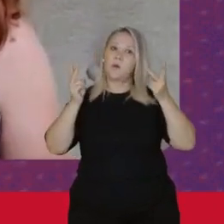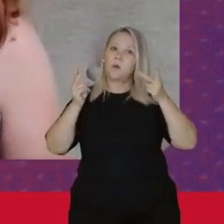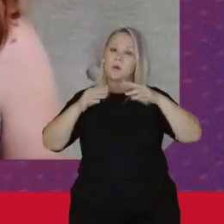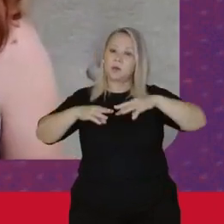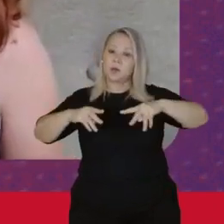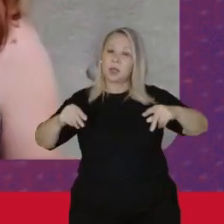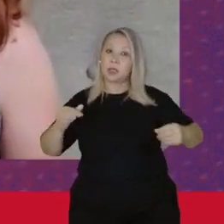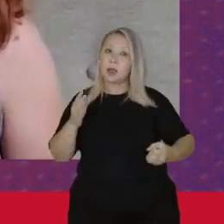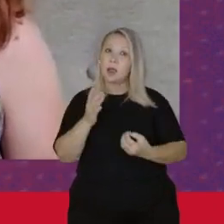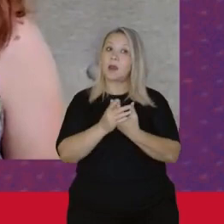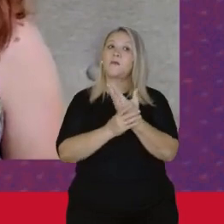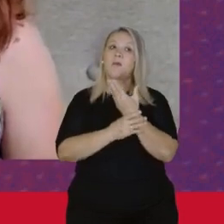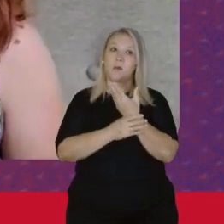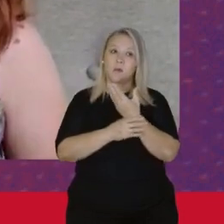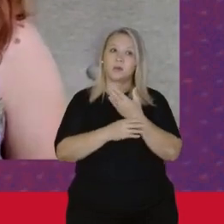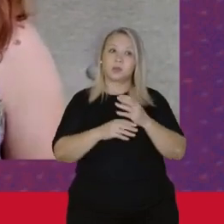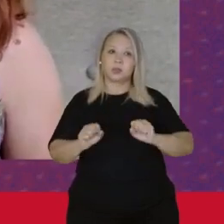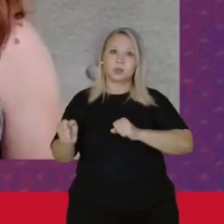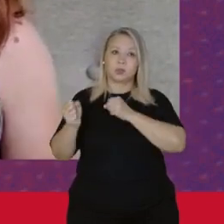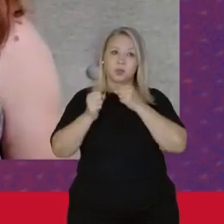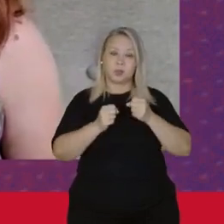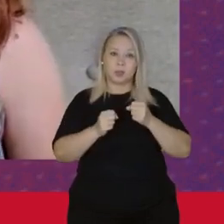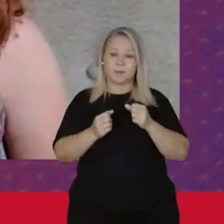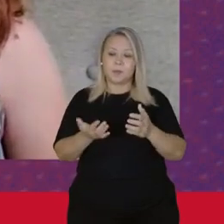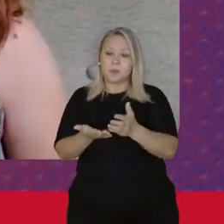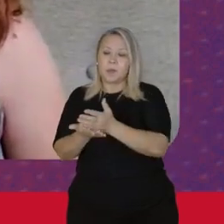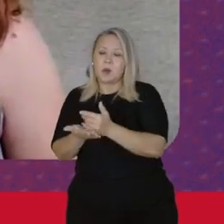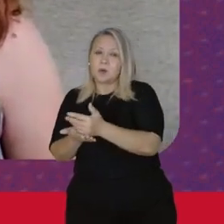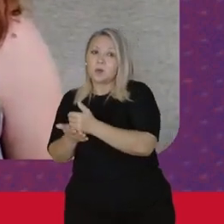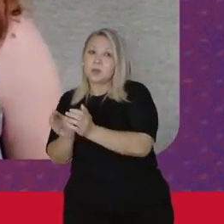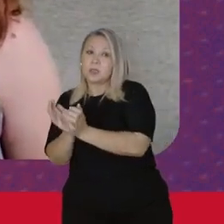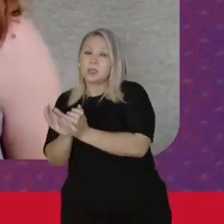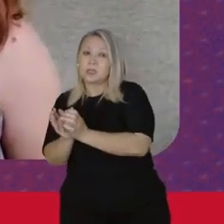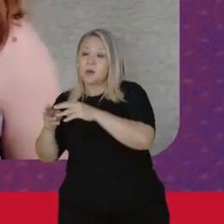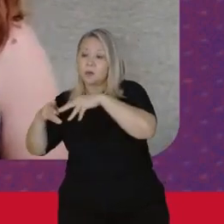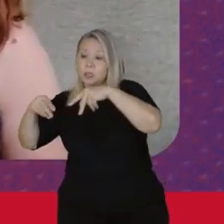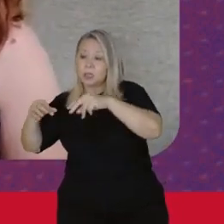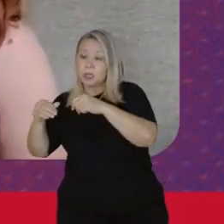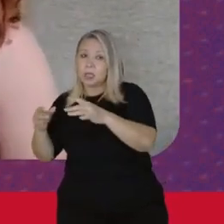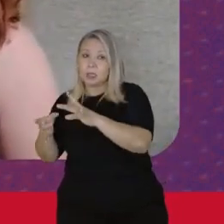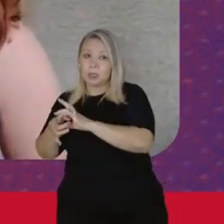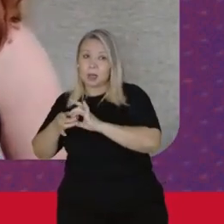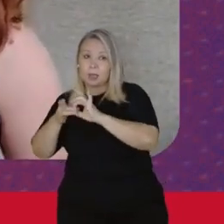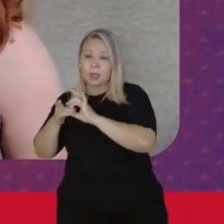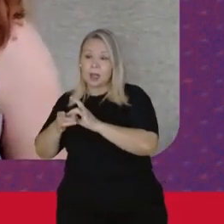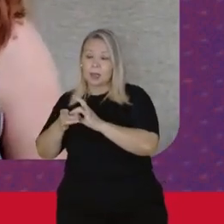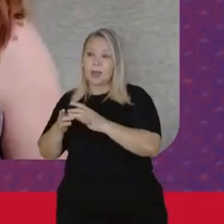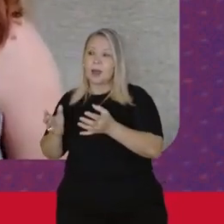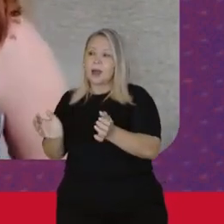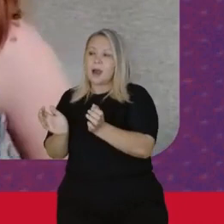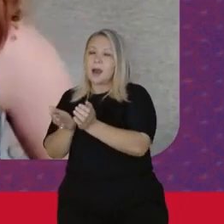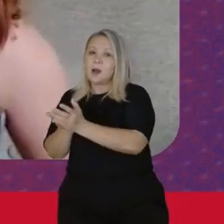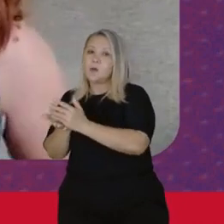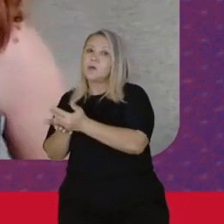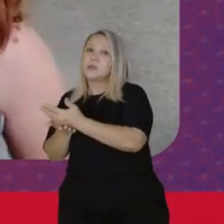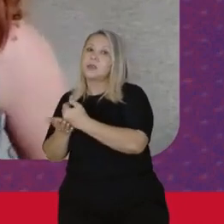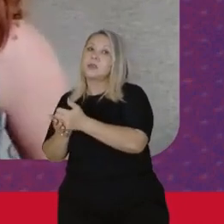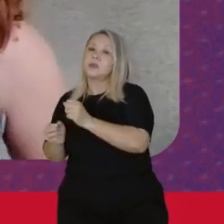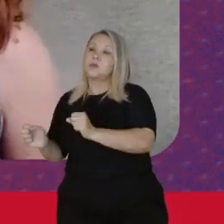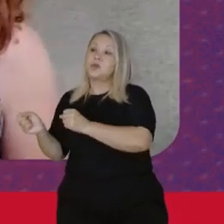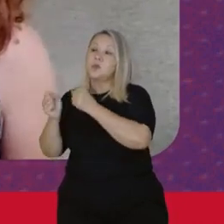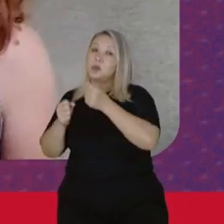de poder, né? Então, a concentração da terra está diretamente ligado à concentração de poder no Brasil, no